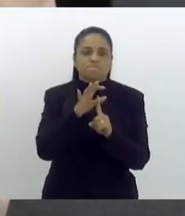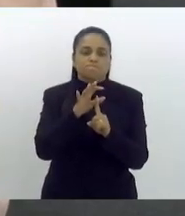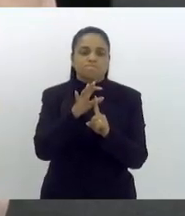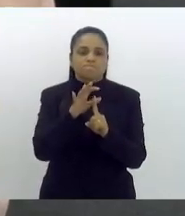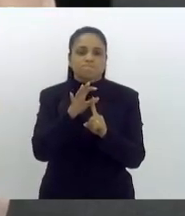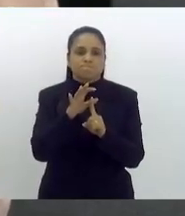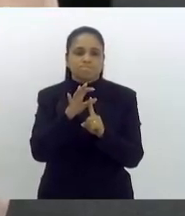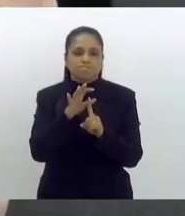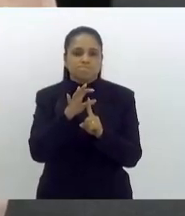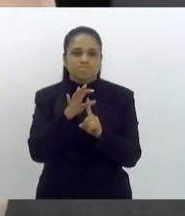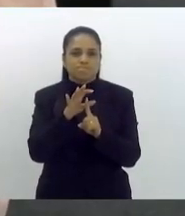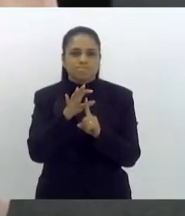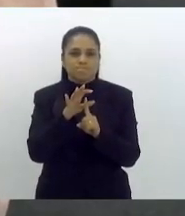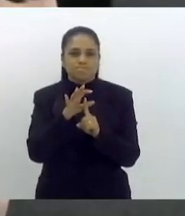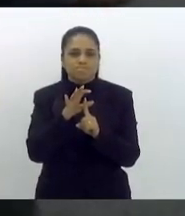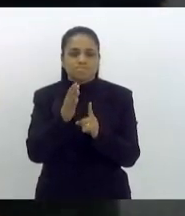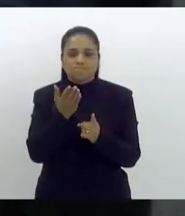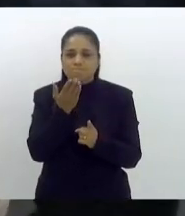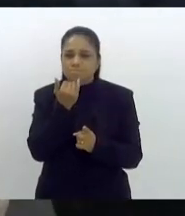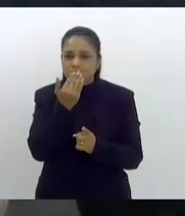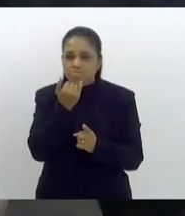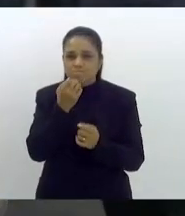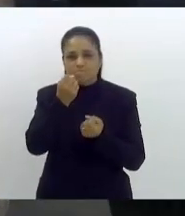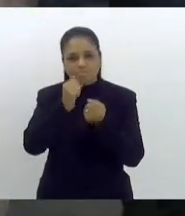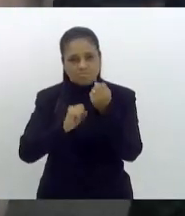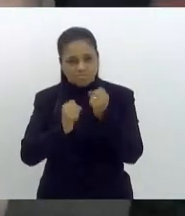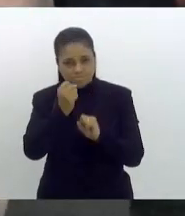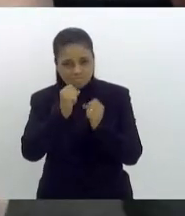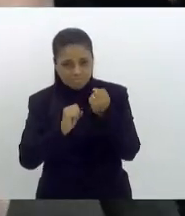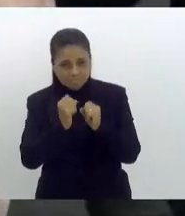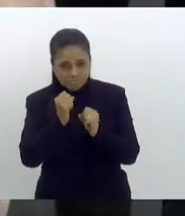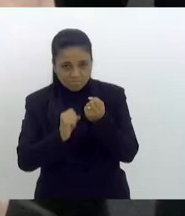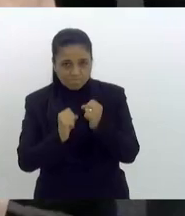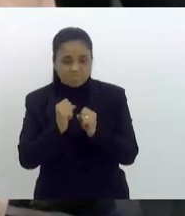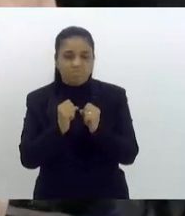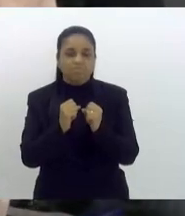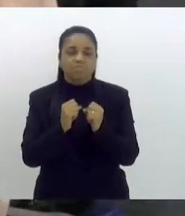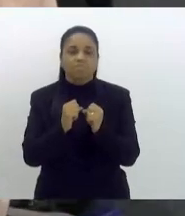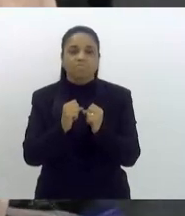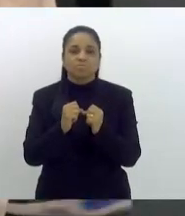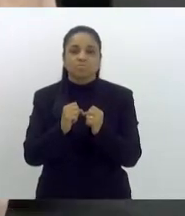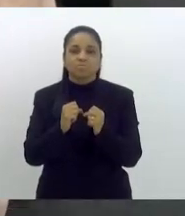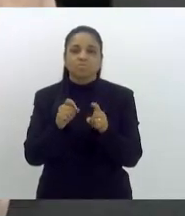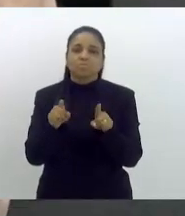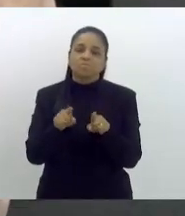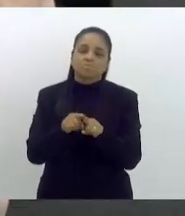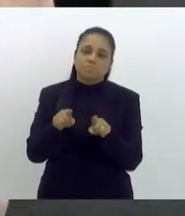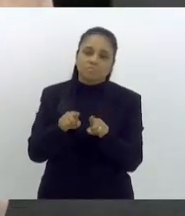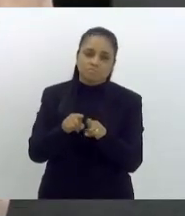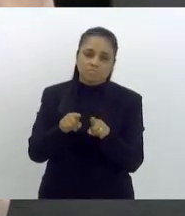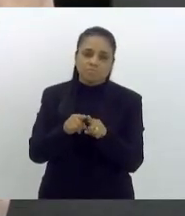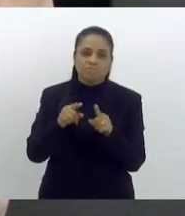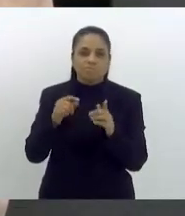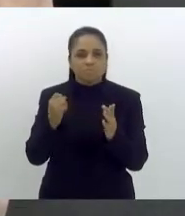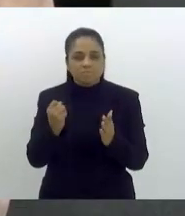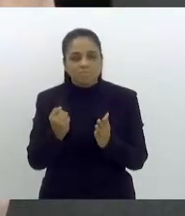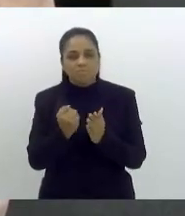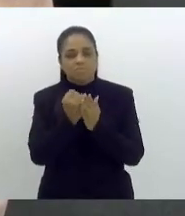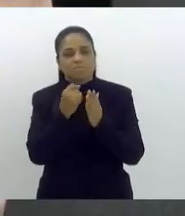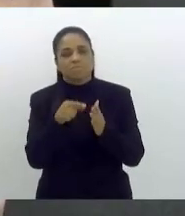essa jovens e esses jovens para o consumo de alimentos ultraprocessados eh mas também tem o impacto